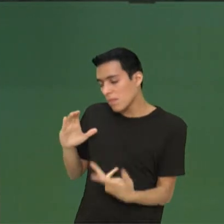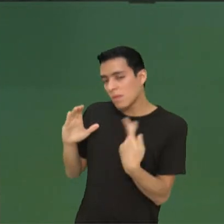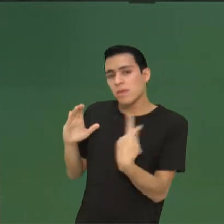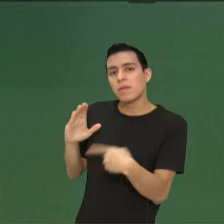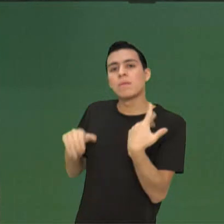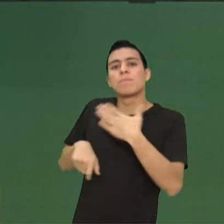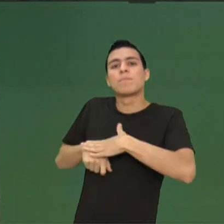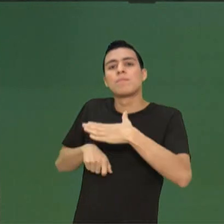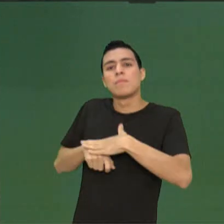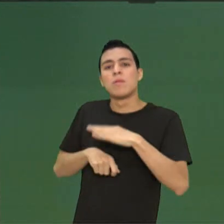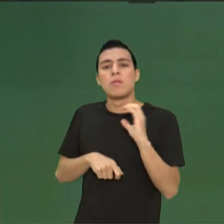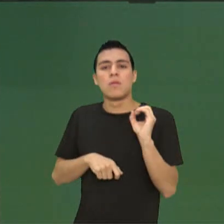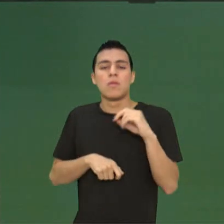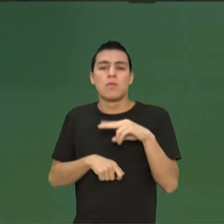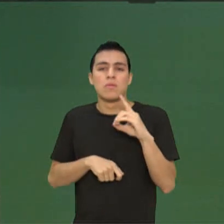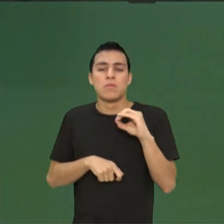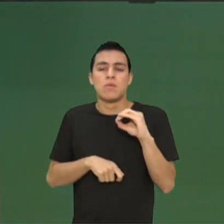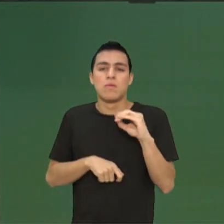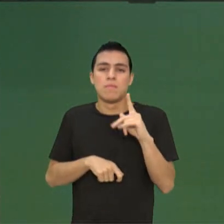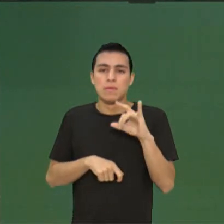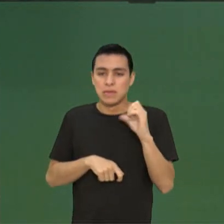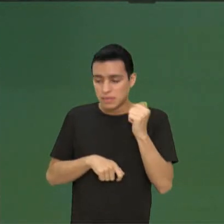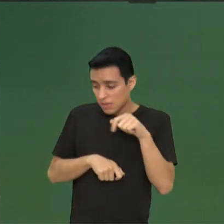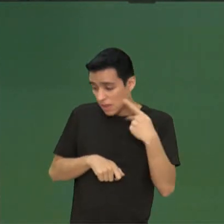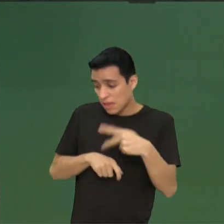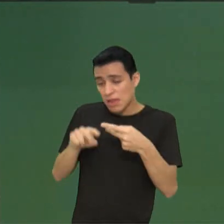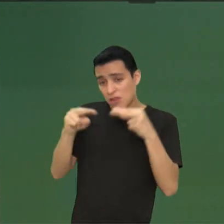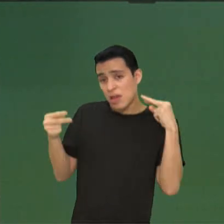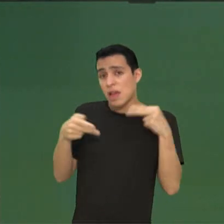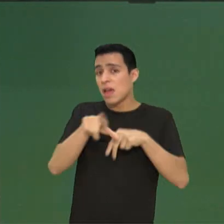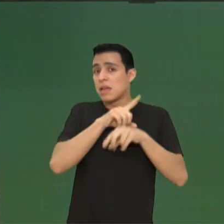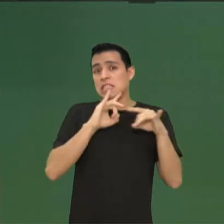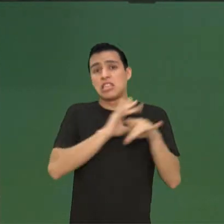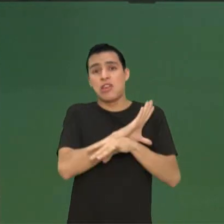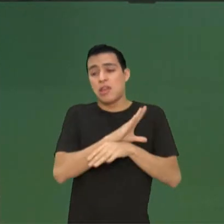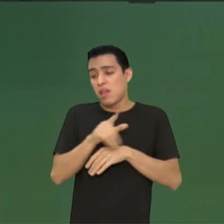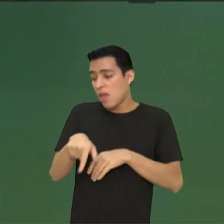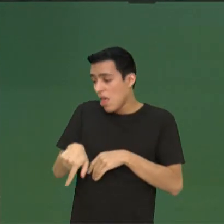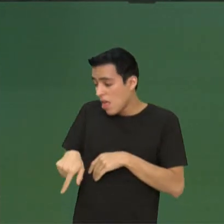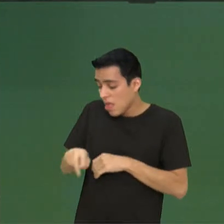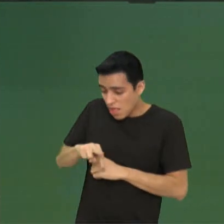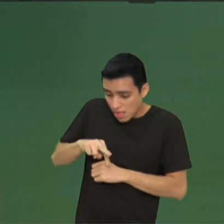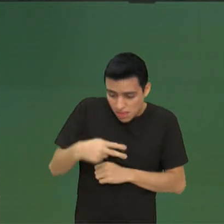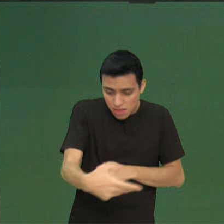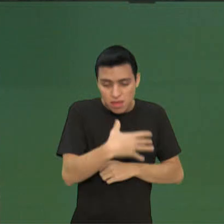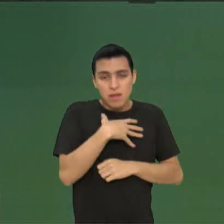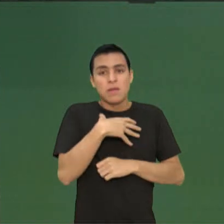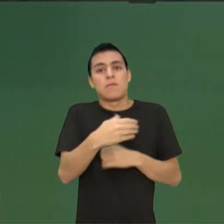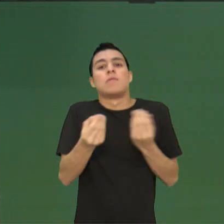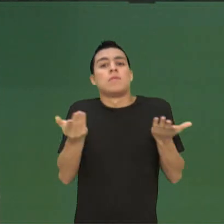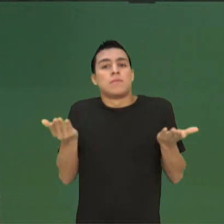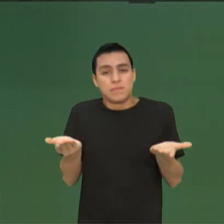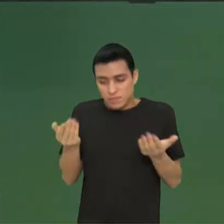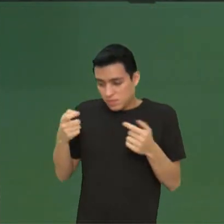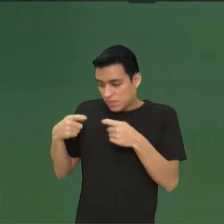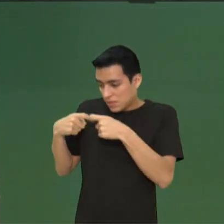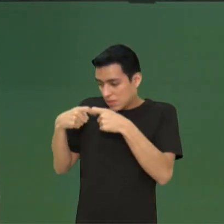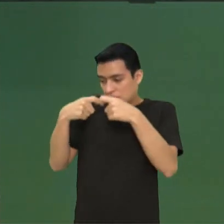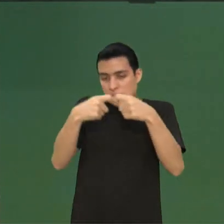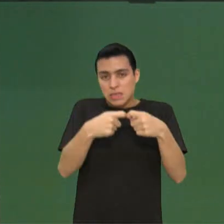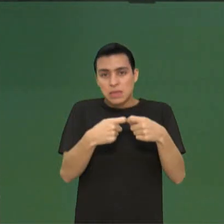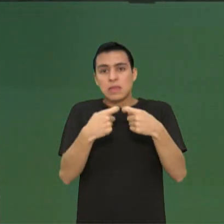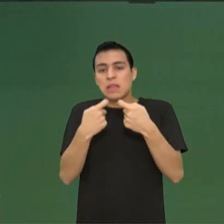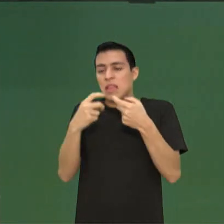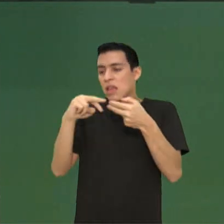poderá ser realizado através desse mesmo site, em unidades da rede EMEPAR ou pelo site